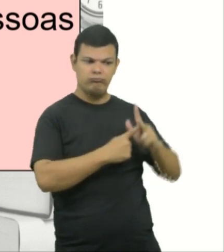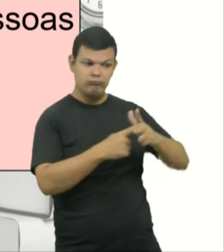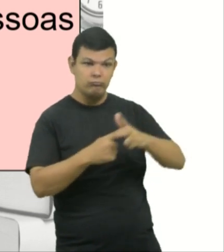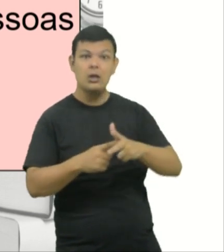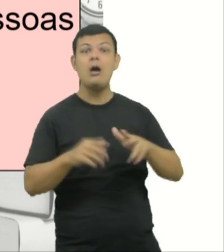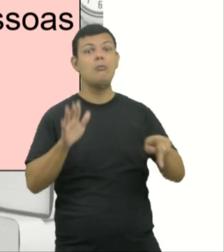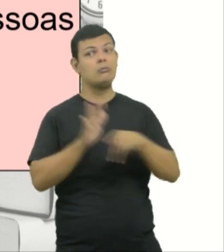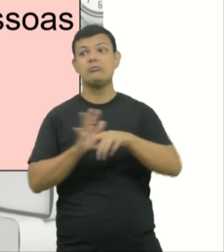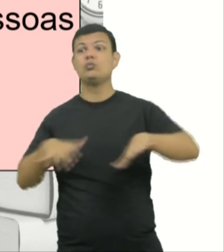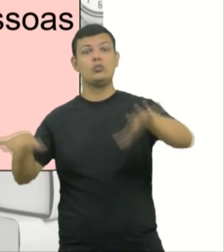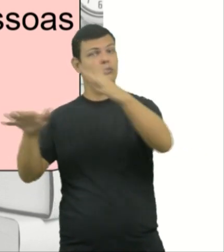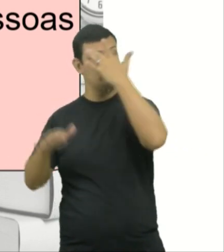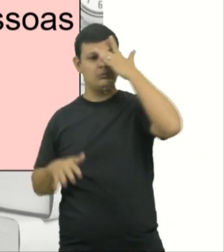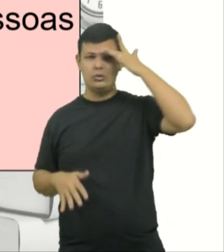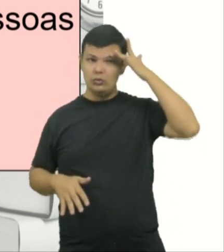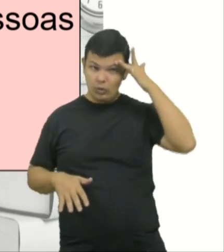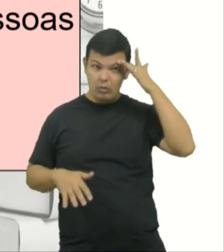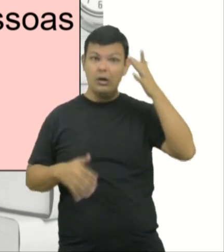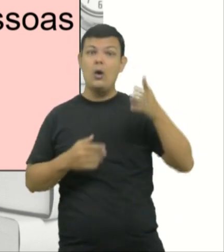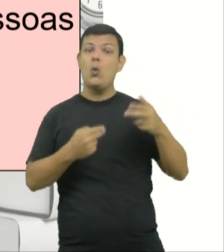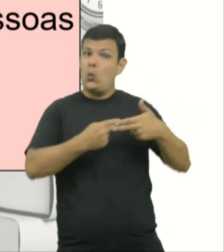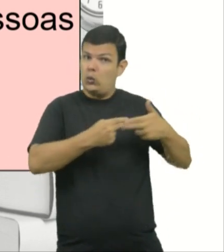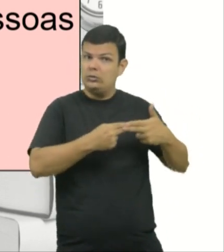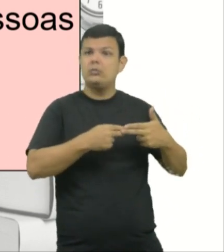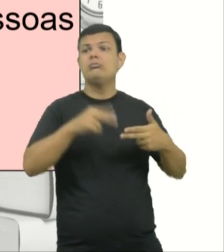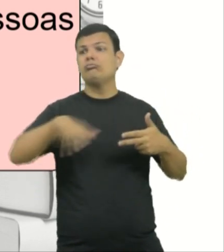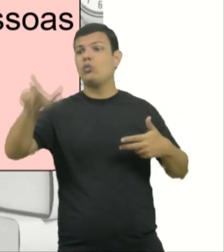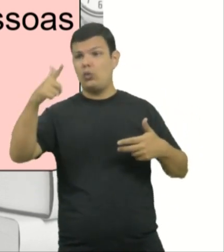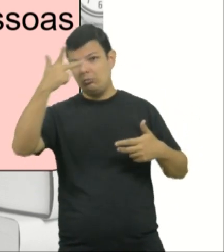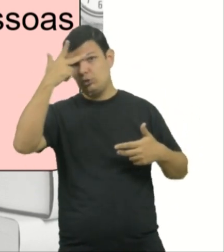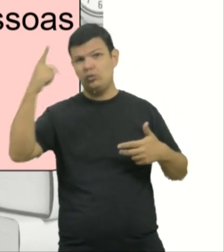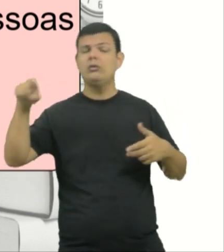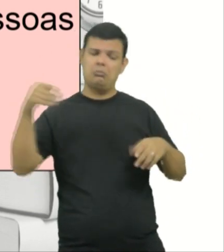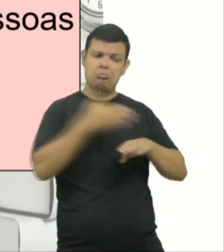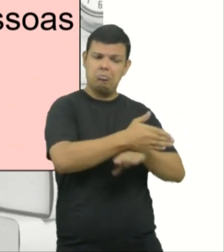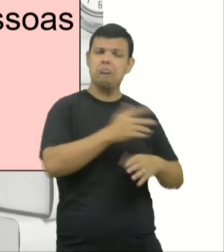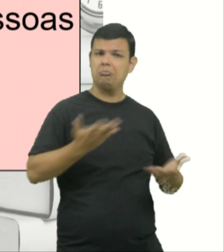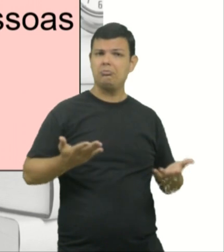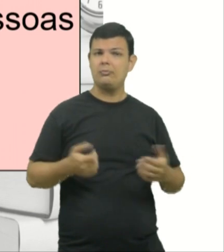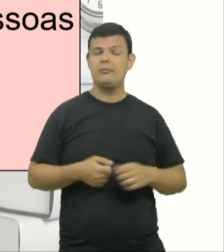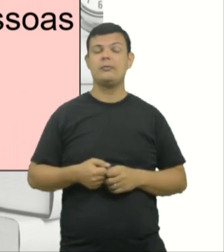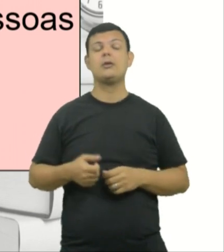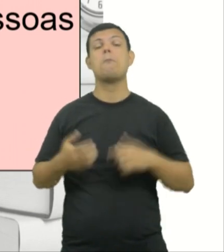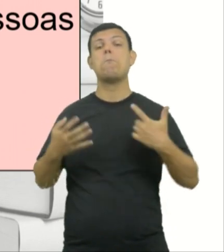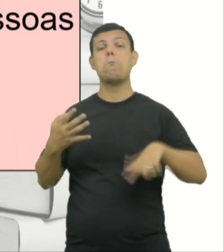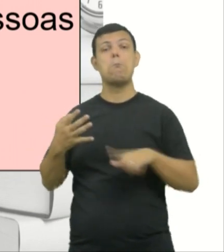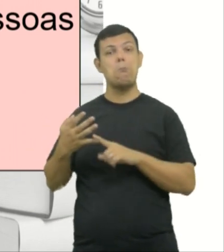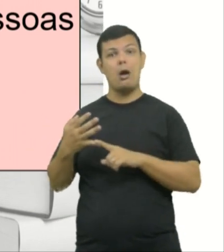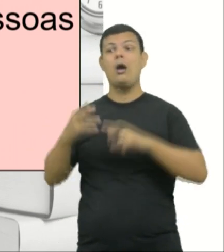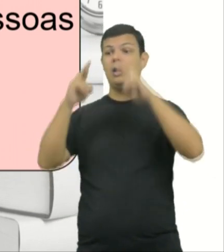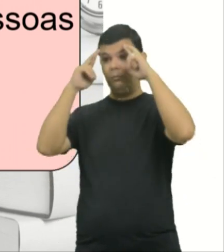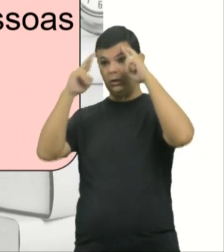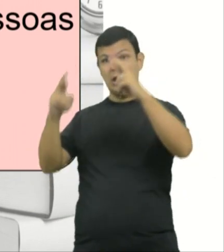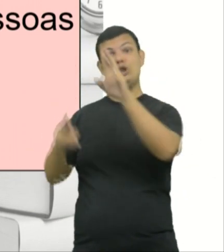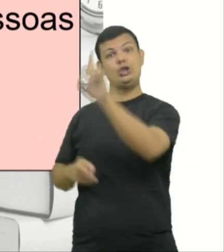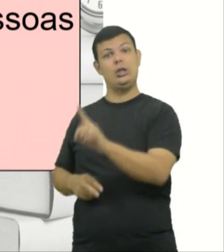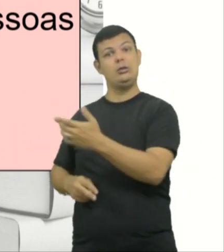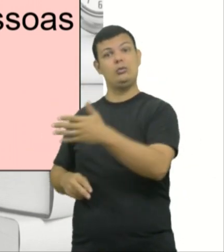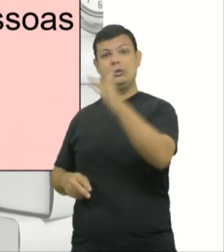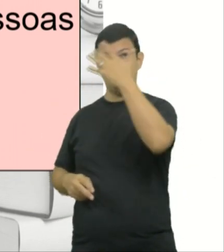é público, você utiliza, outra pessoa também vai utilizar. Outra coisa, respeitar os direitos das outras